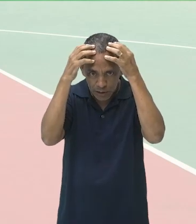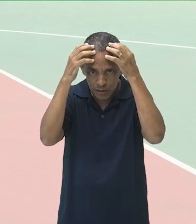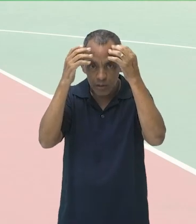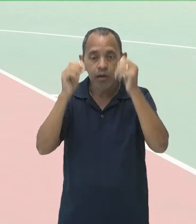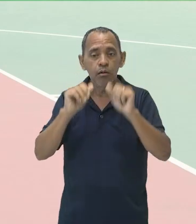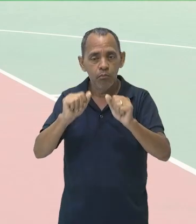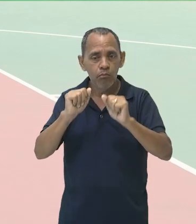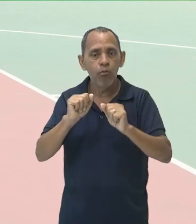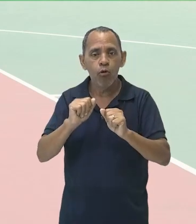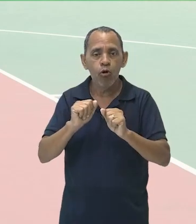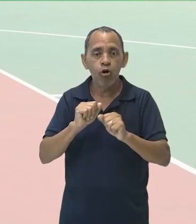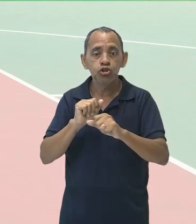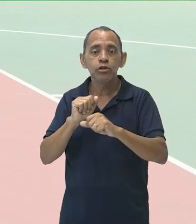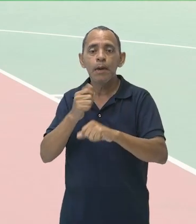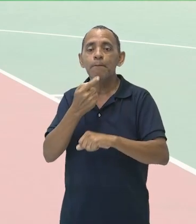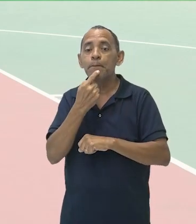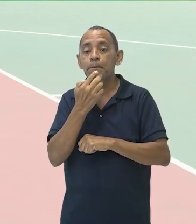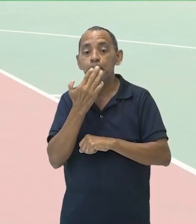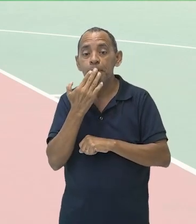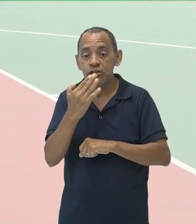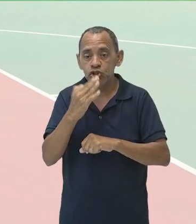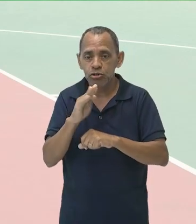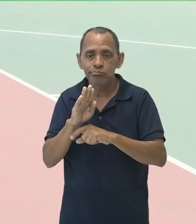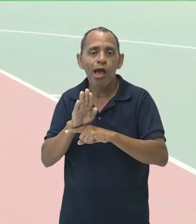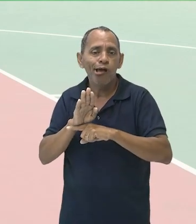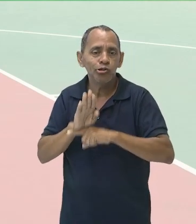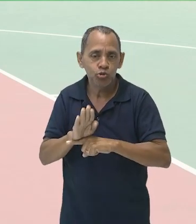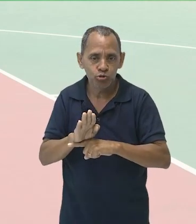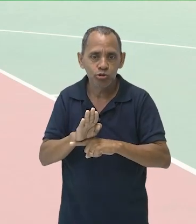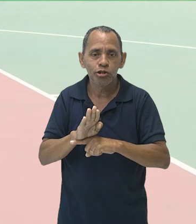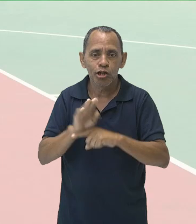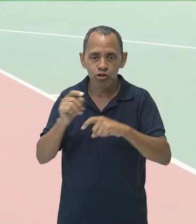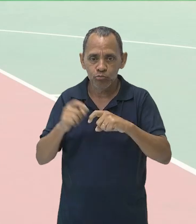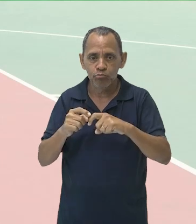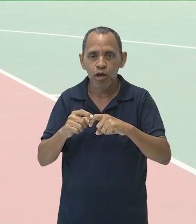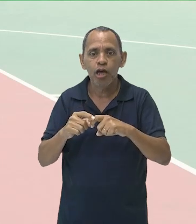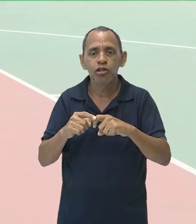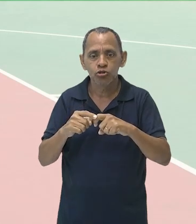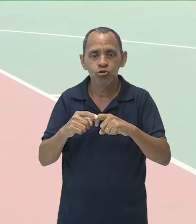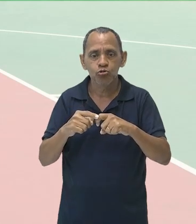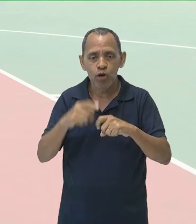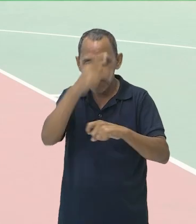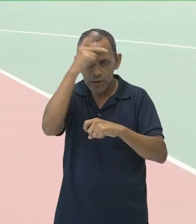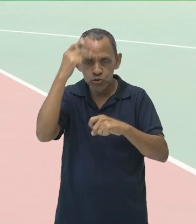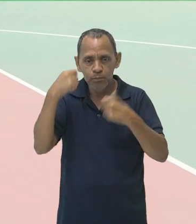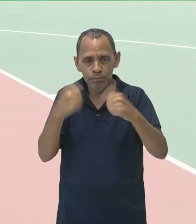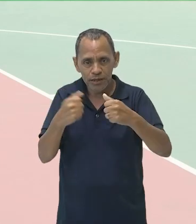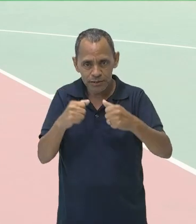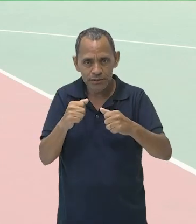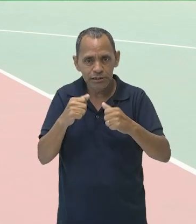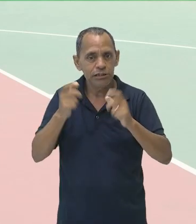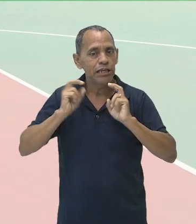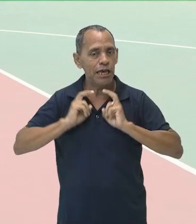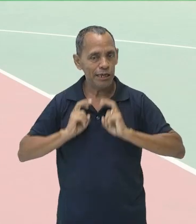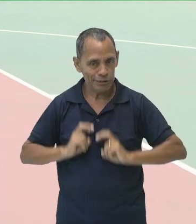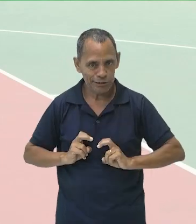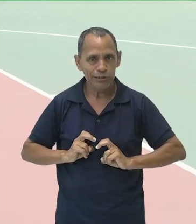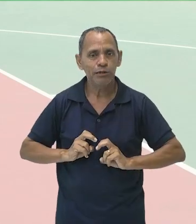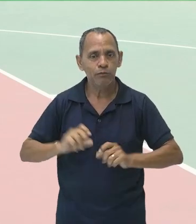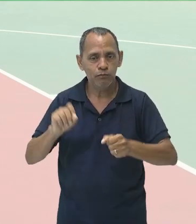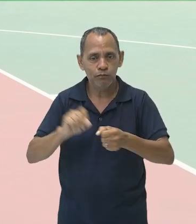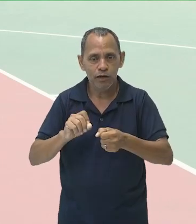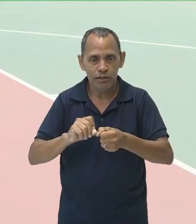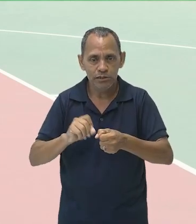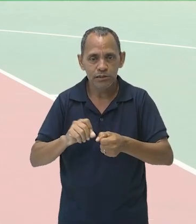imediatamente para o médico, porque essa pessoa ela precisa fazer ali alguns exames para saber se está tudo bem, tá? E isso vale